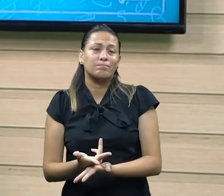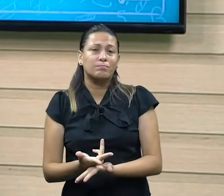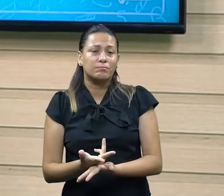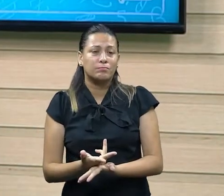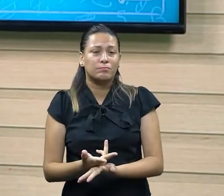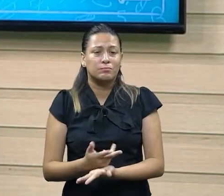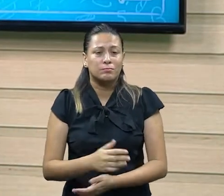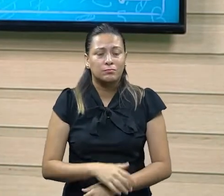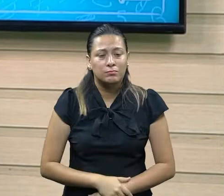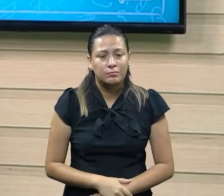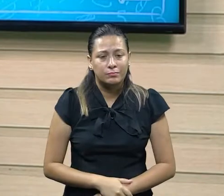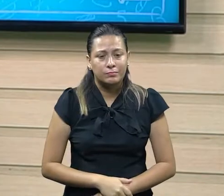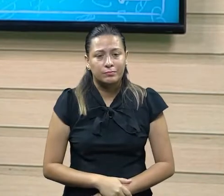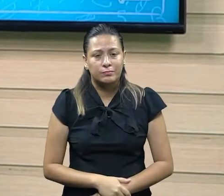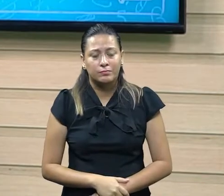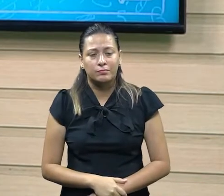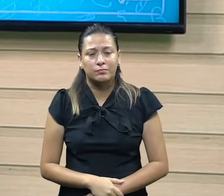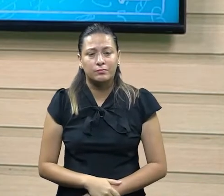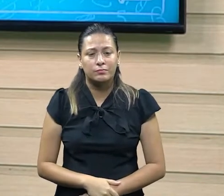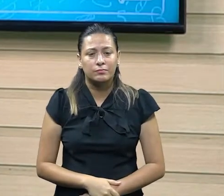Ou se ele